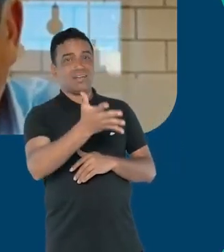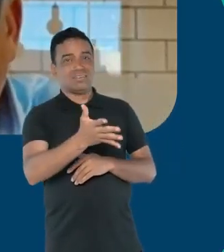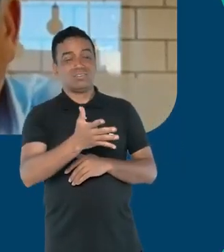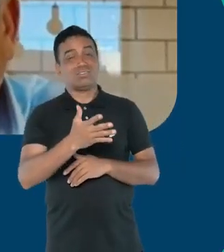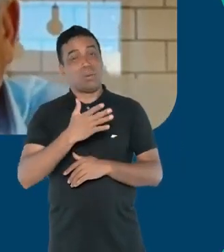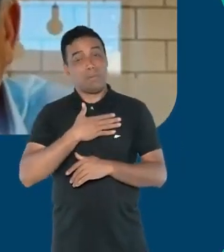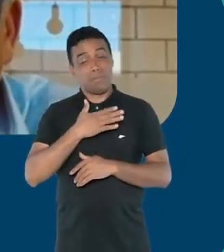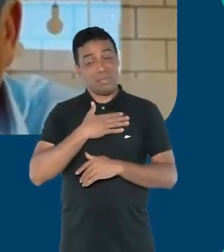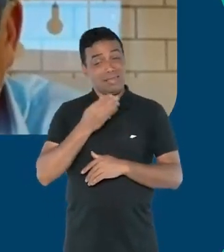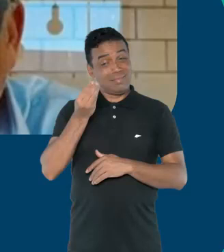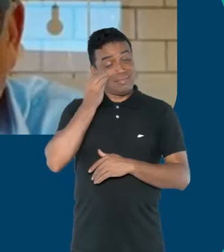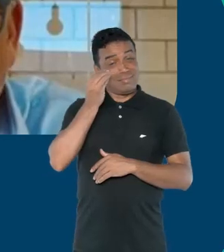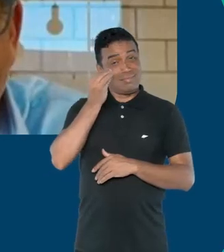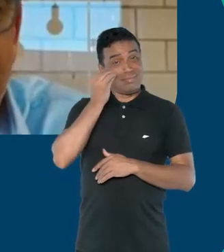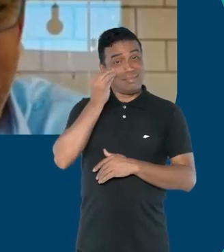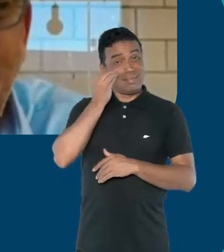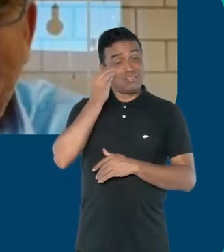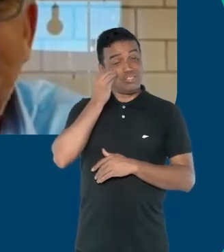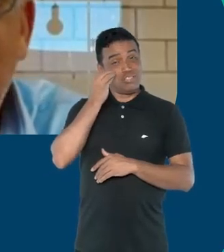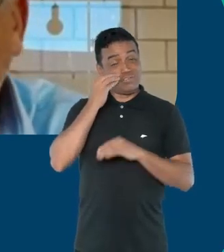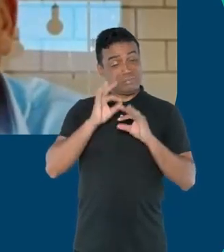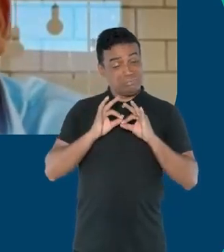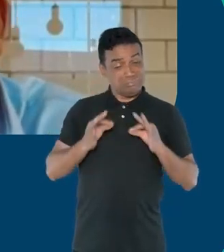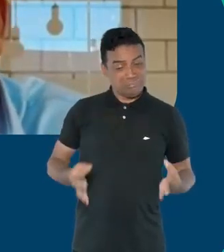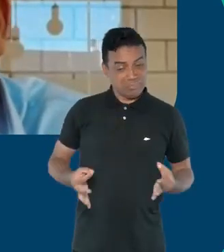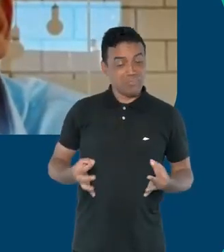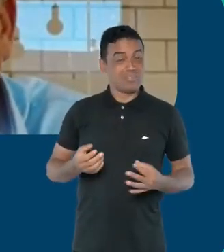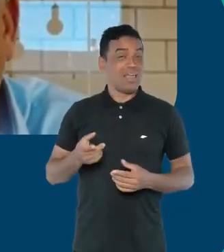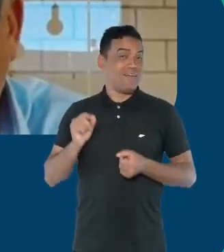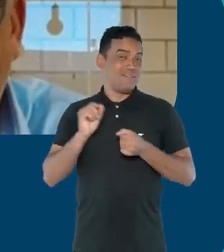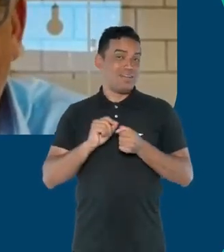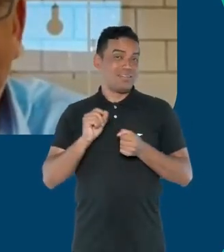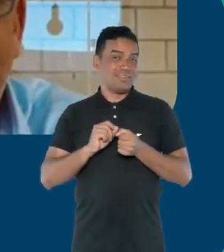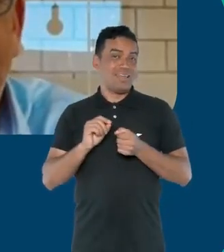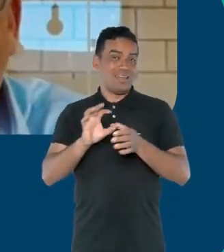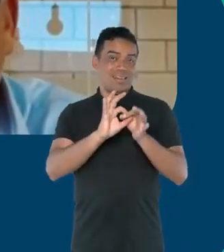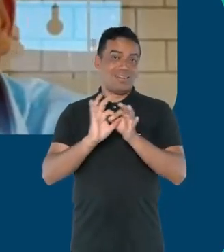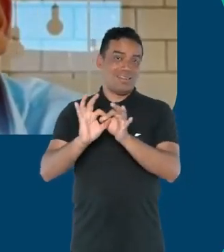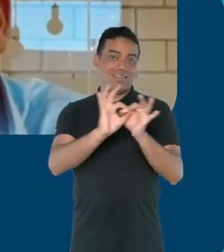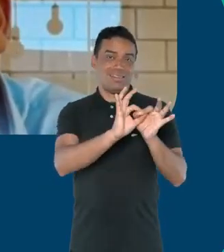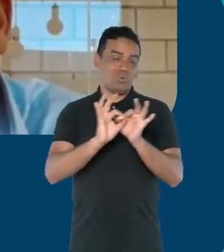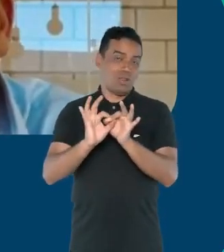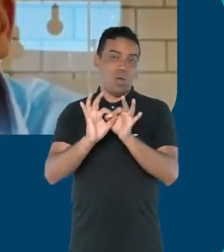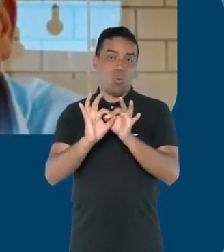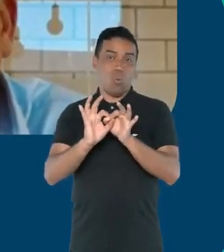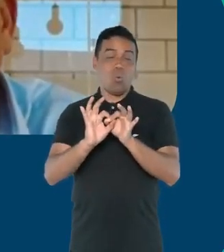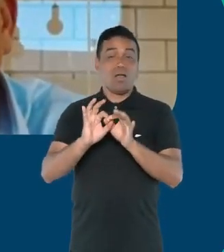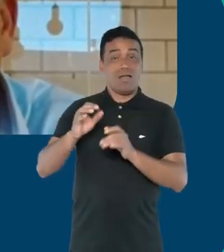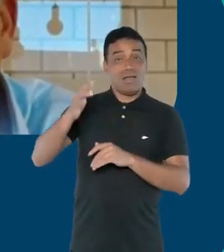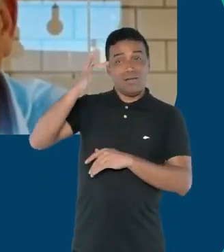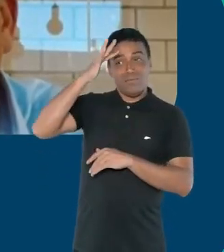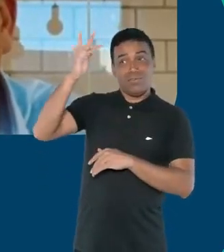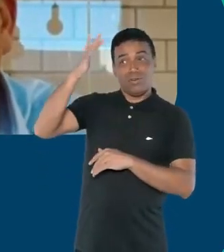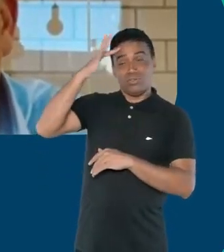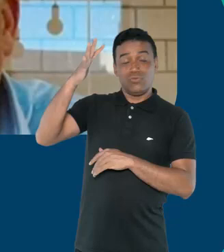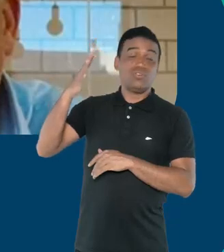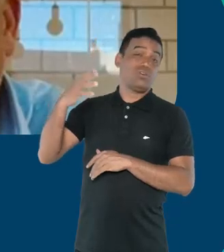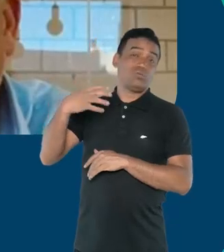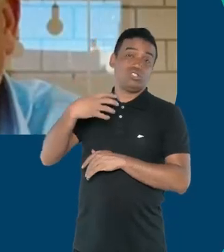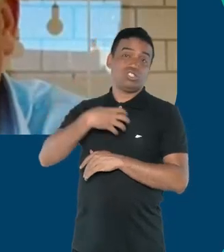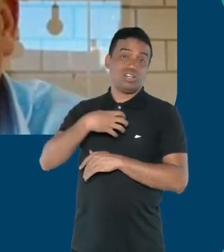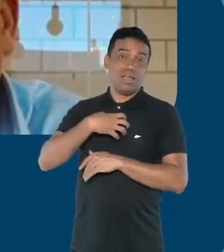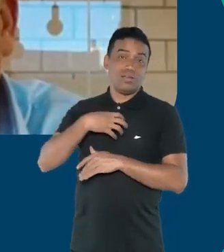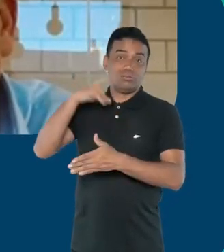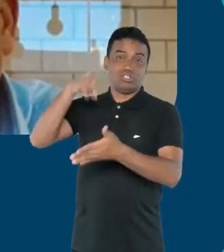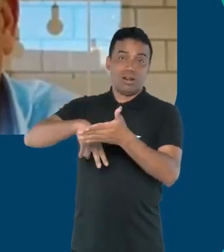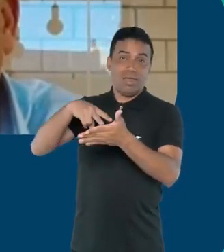muito modesto, era de fazer a conciliação entre a filosofia, ou as formas de ler